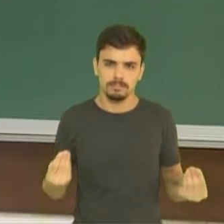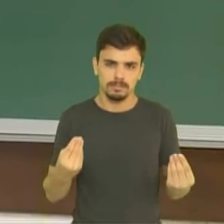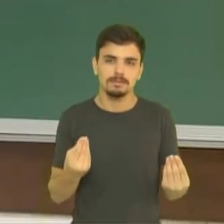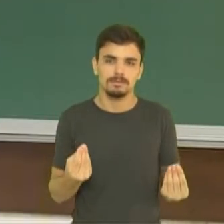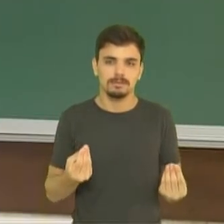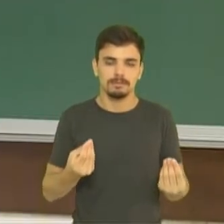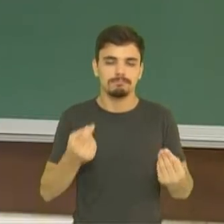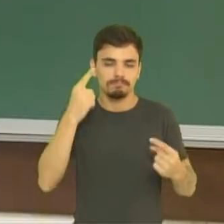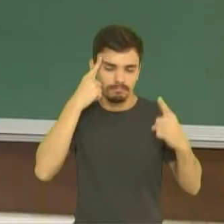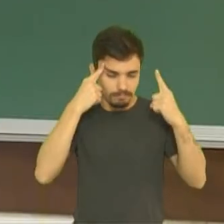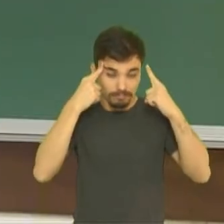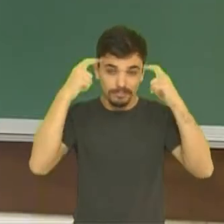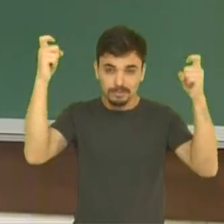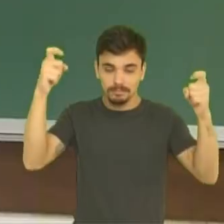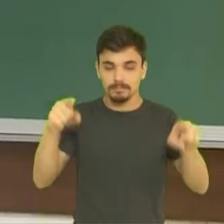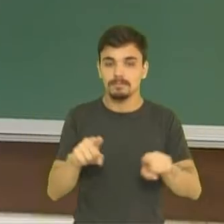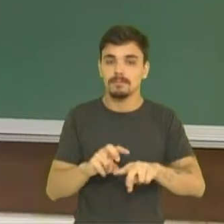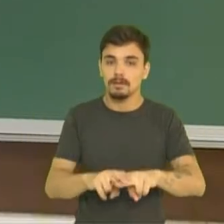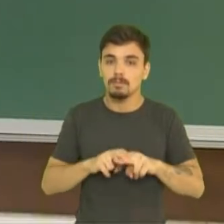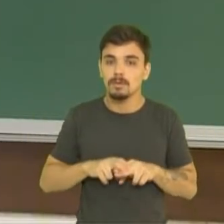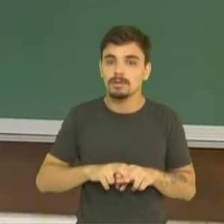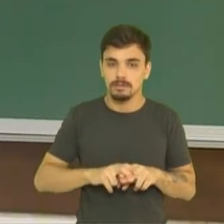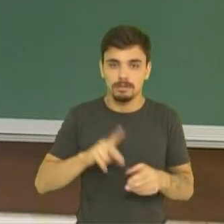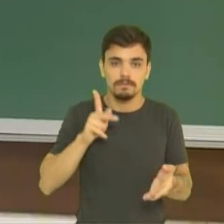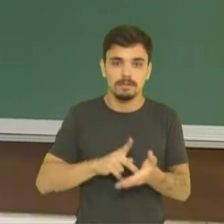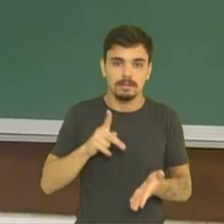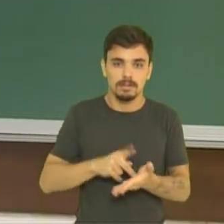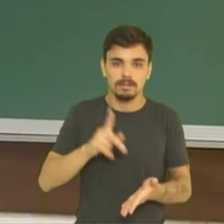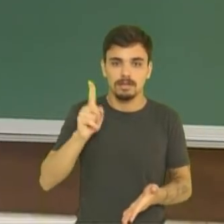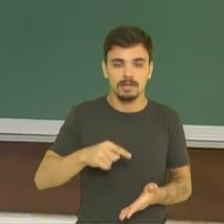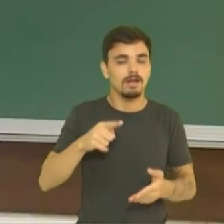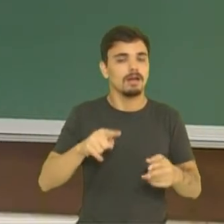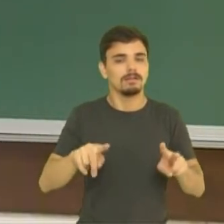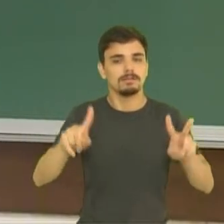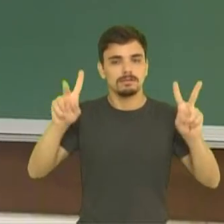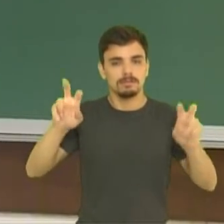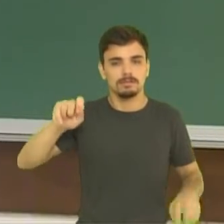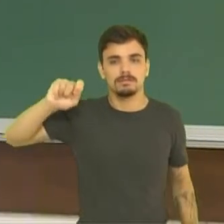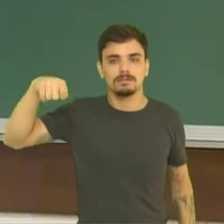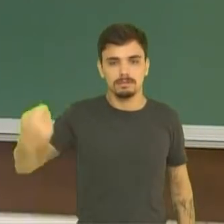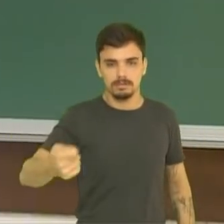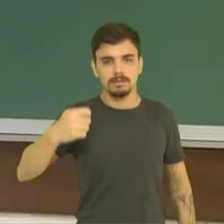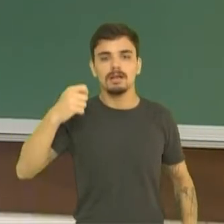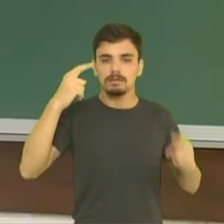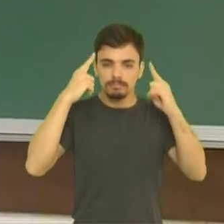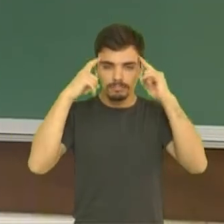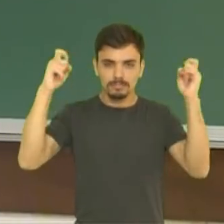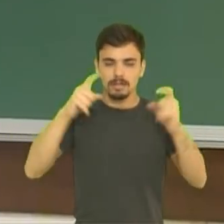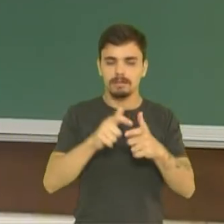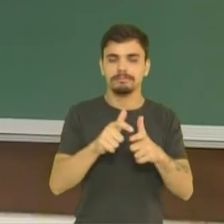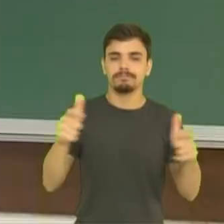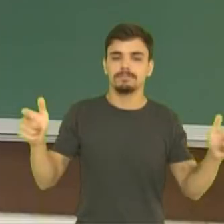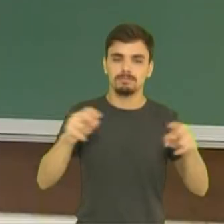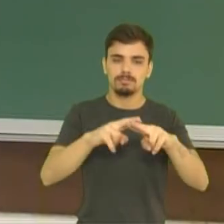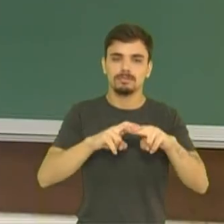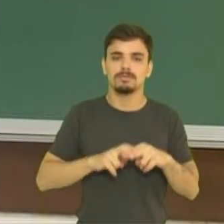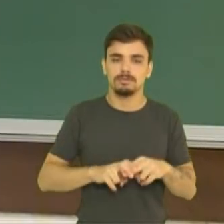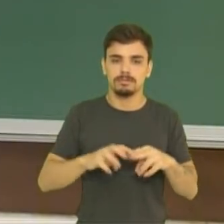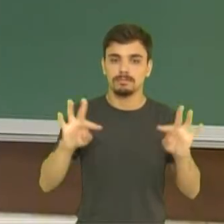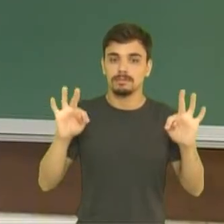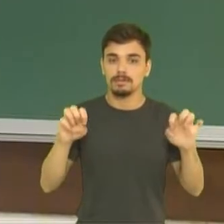falar, né? Certo? Então, na verdade, o assunto violência é muito amplo. Então, o tema